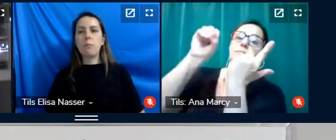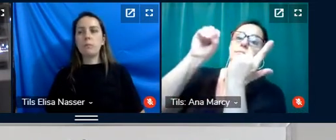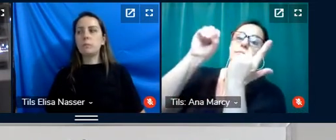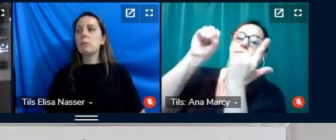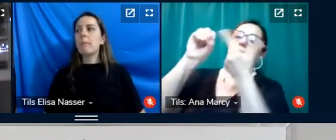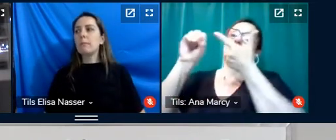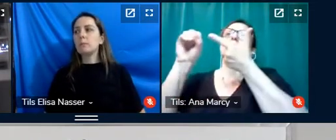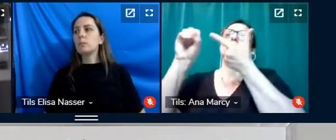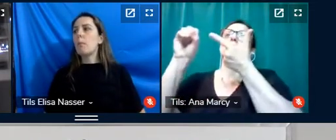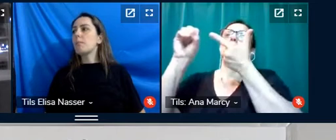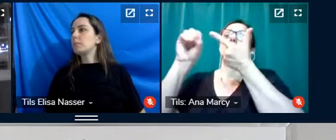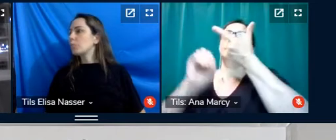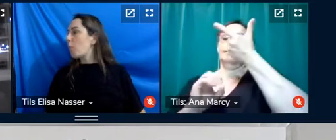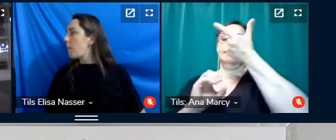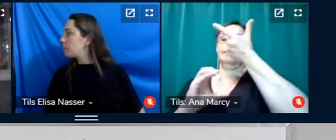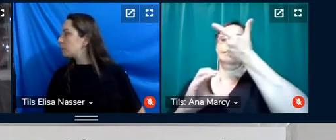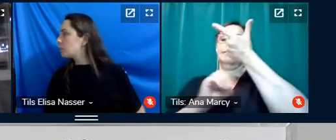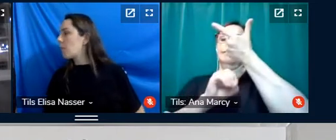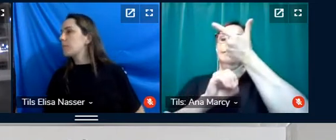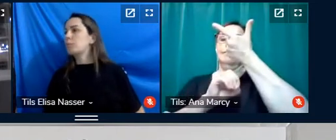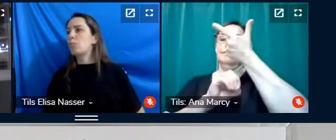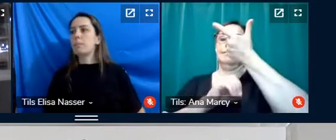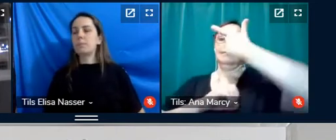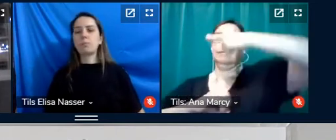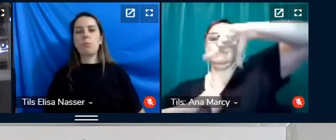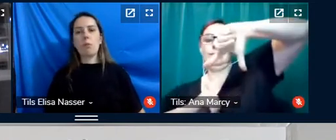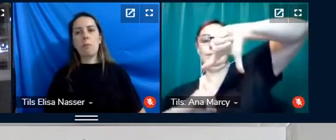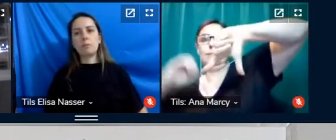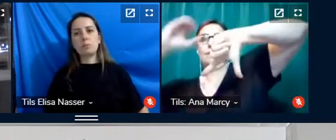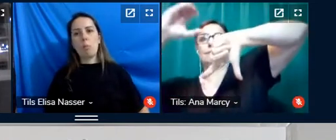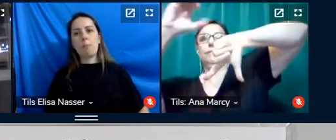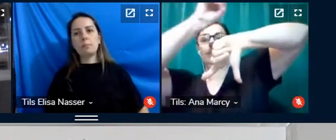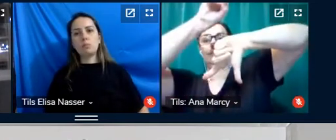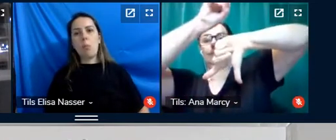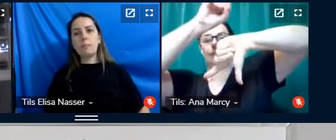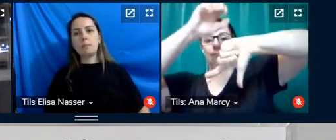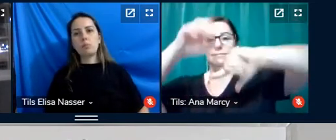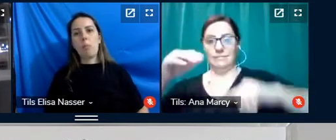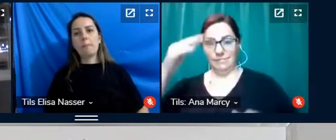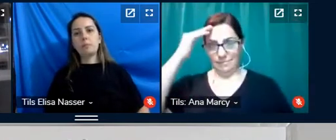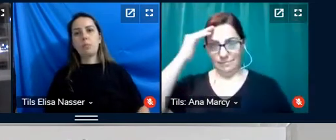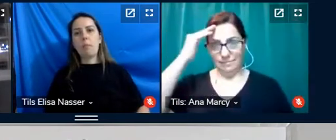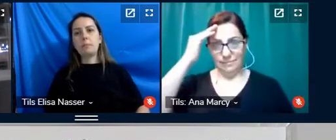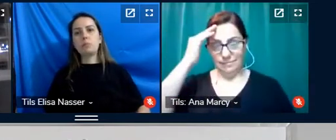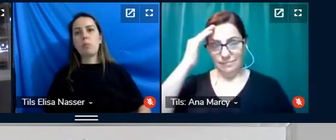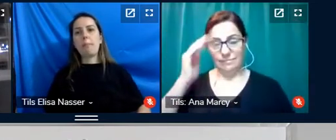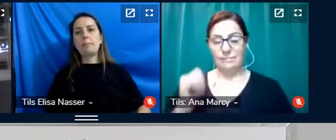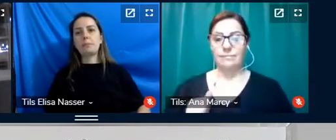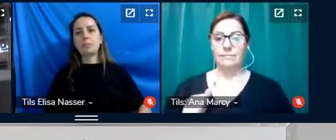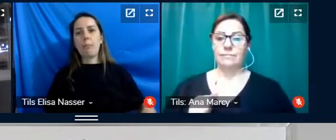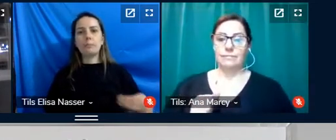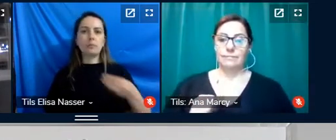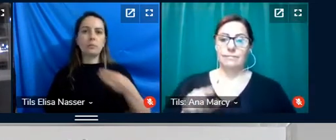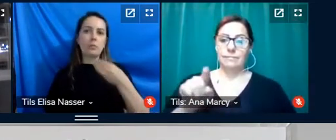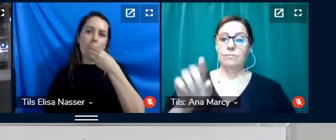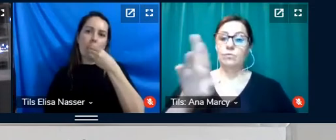Ele está do outro lado. O fato da gente colocar aqui é só por uma questão de praticidade.